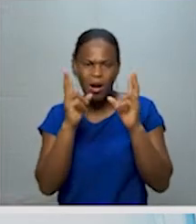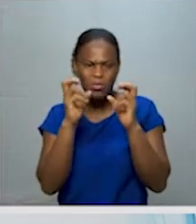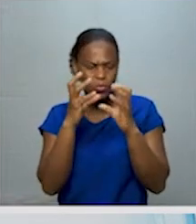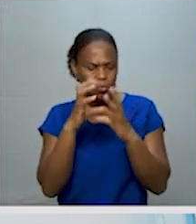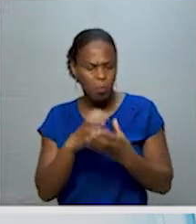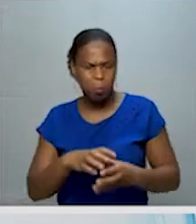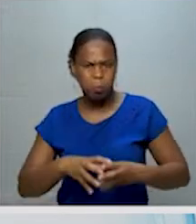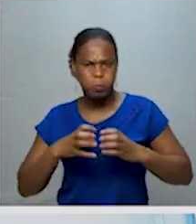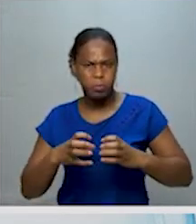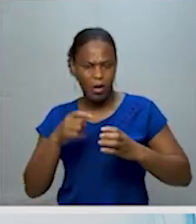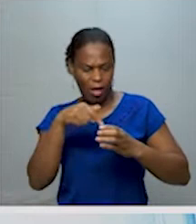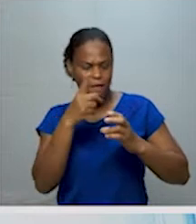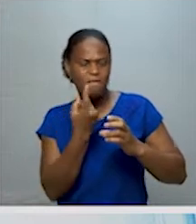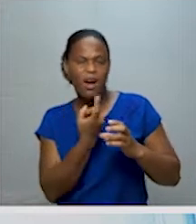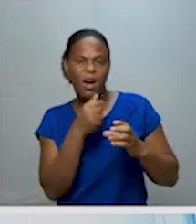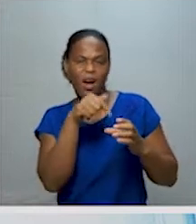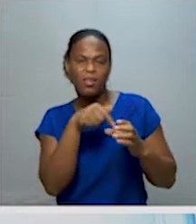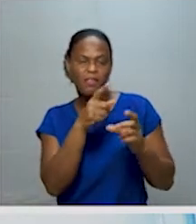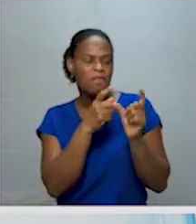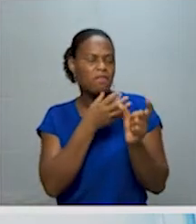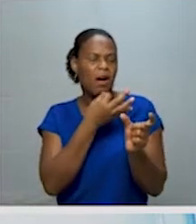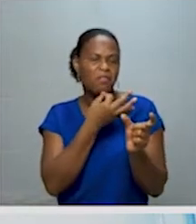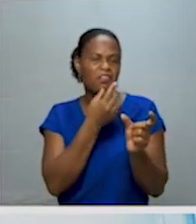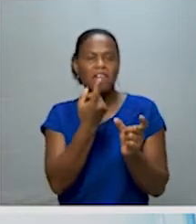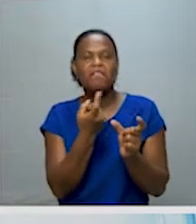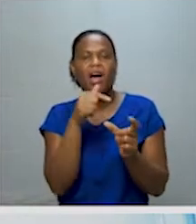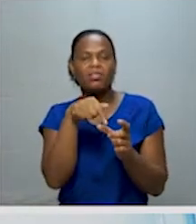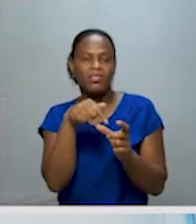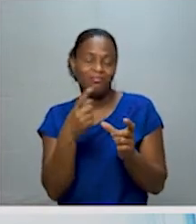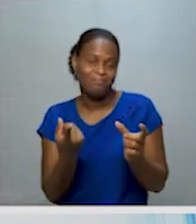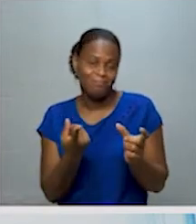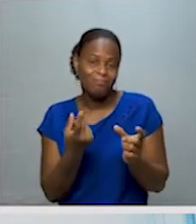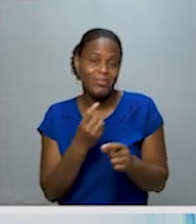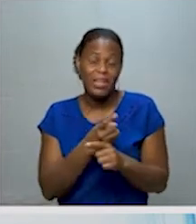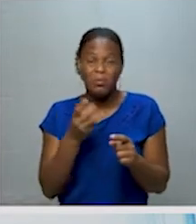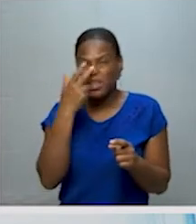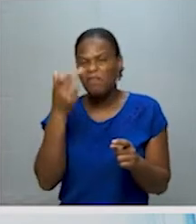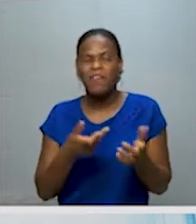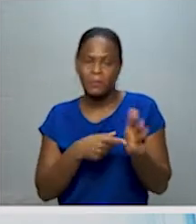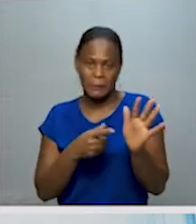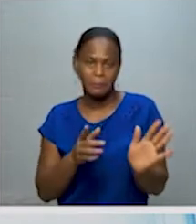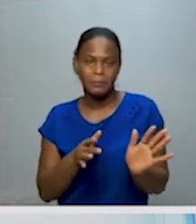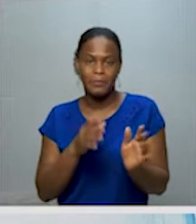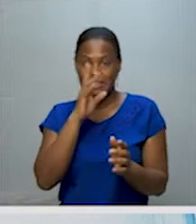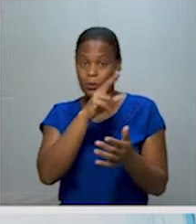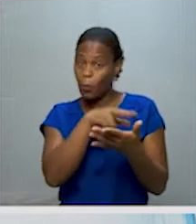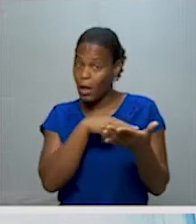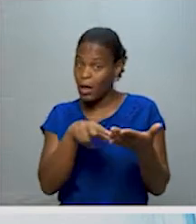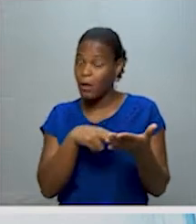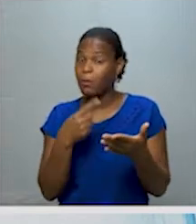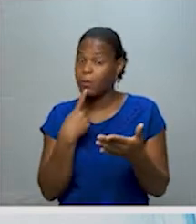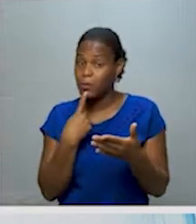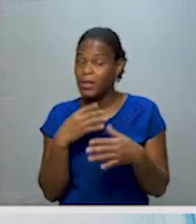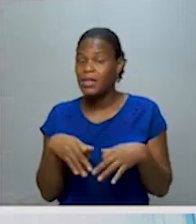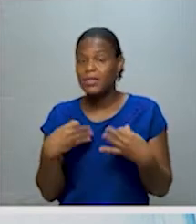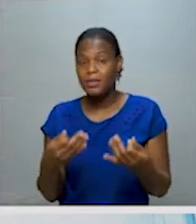conteúdos. O que é que está ali? Aquilo que você está a dizer, qual é o conteúdo? Por isso é importante, se você lê muito, você